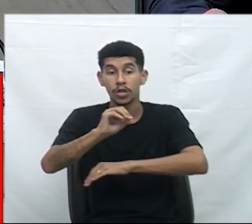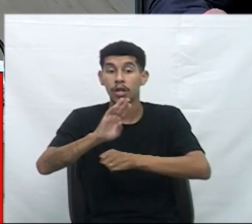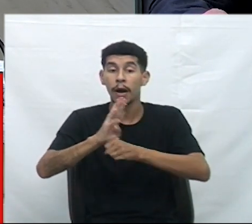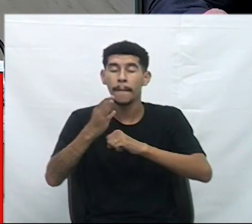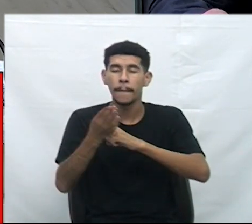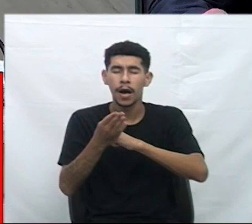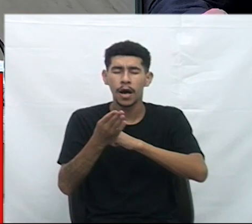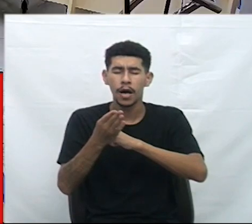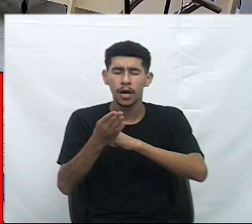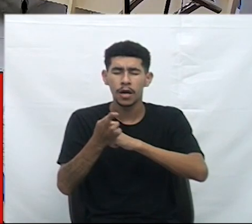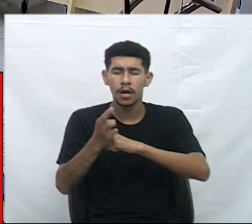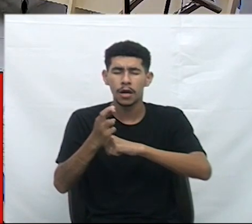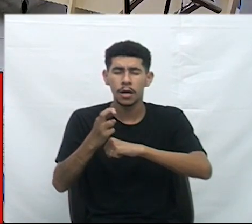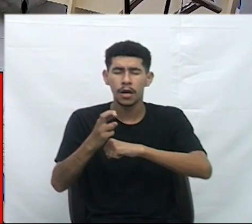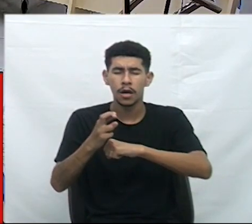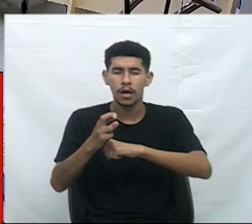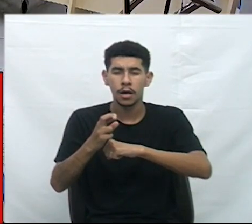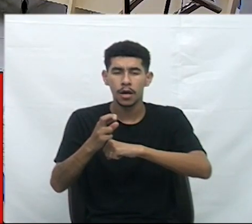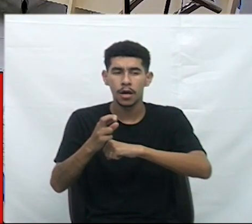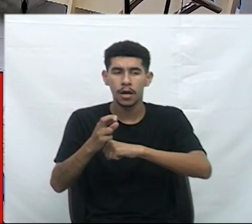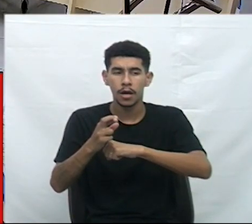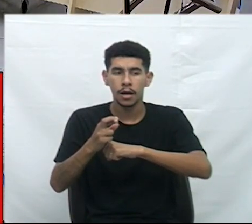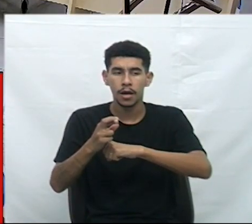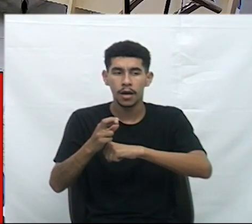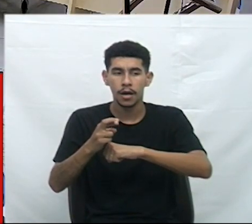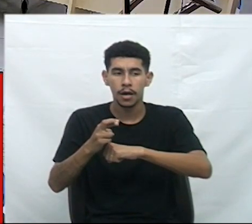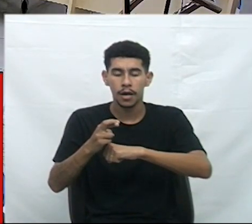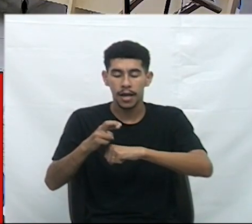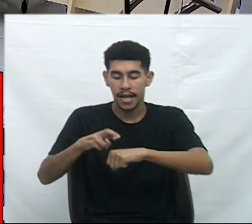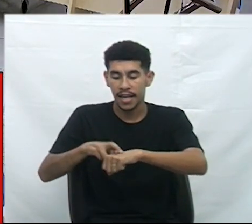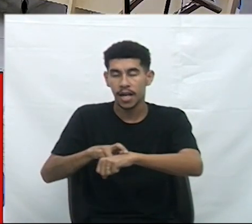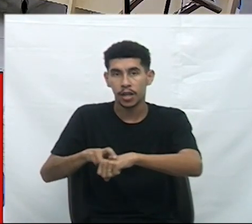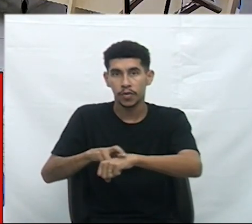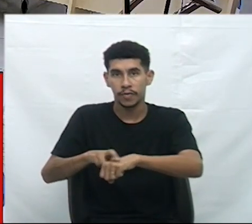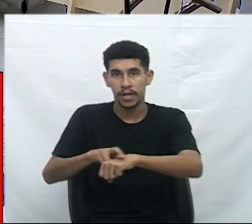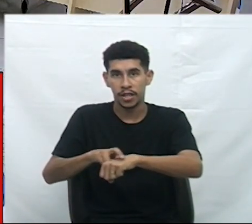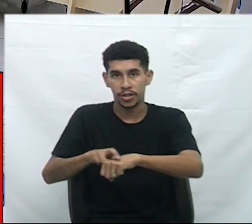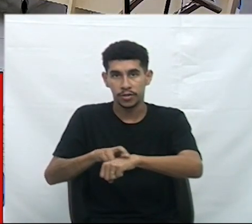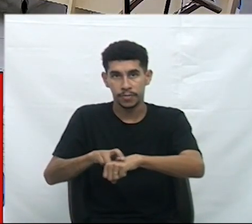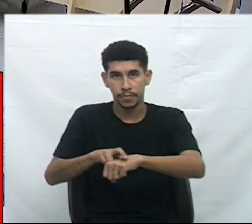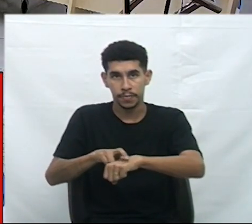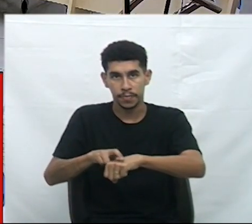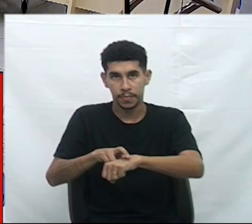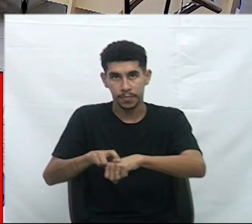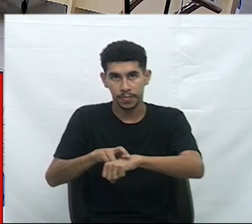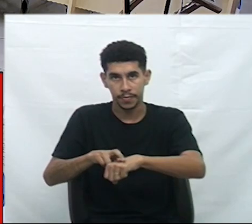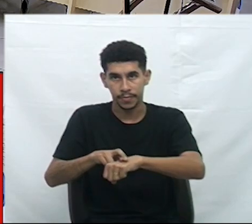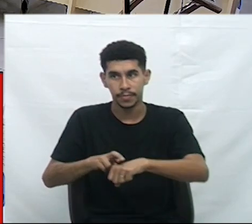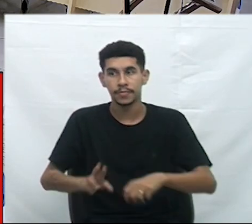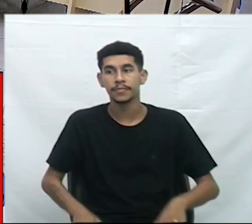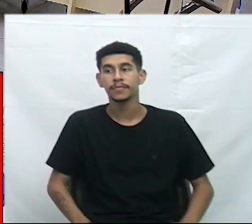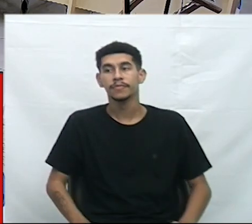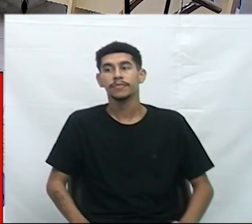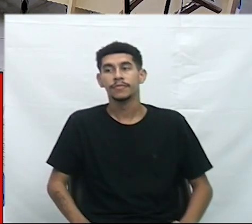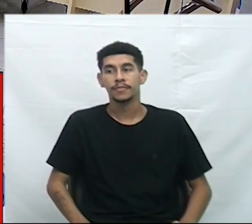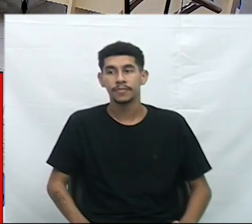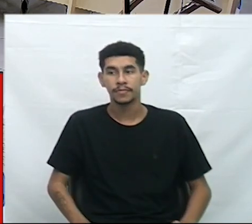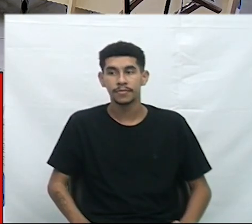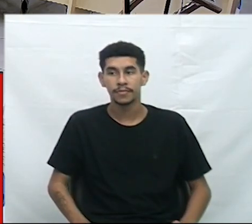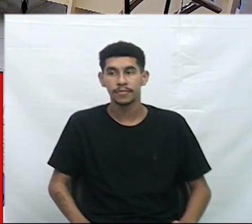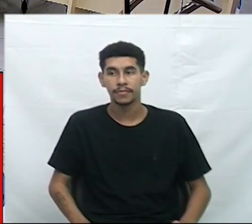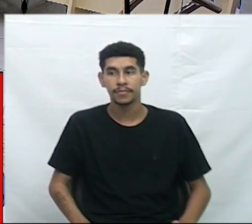O requerimento está em discussão. Não havendo quem queira discutir, está em votação. Os favoráveis